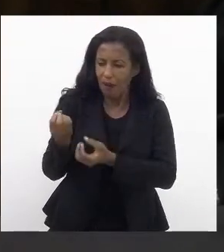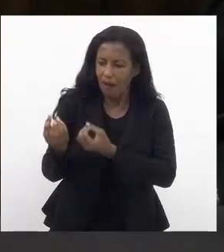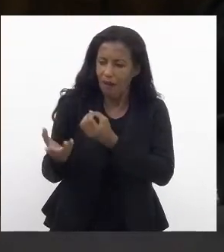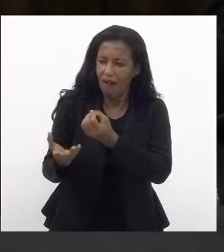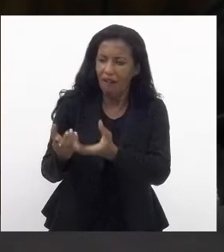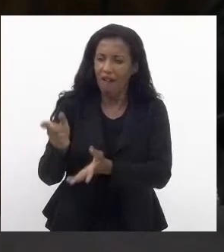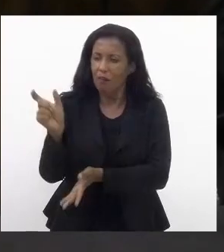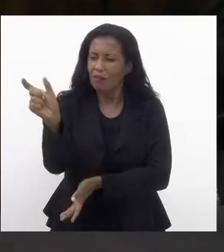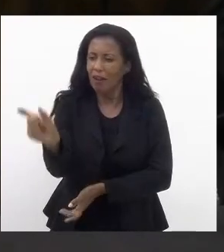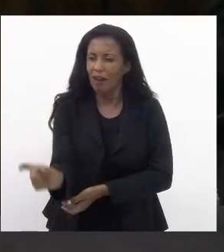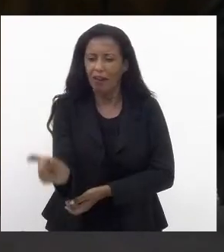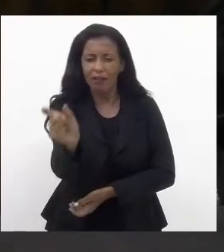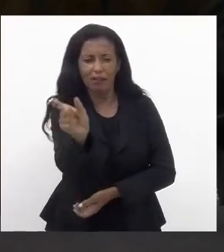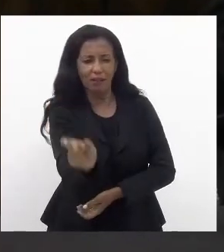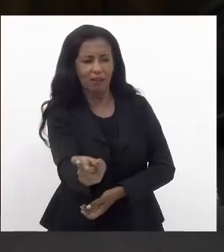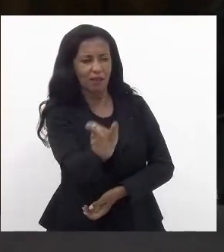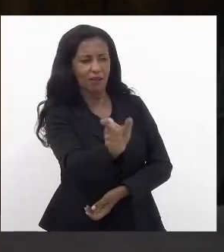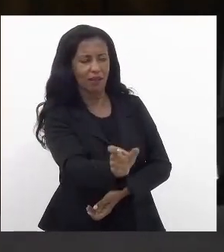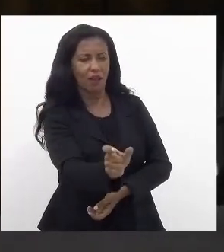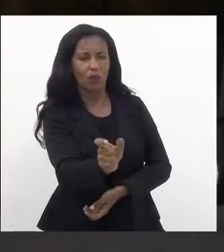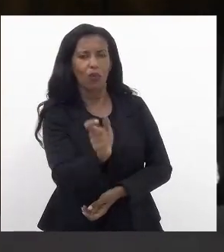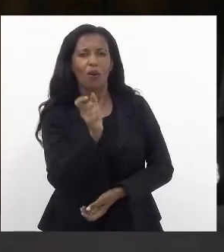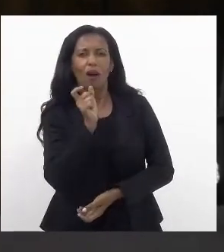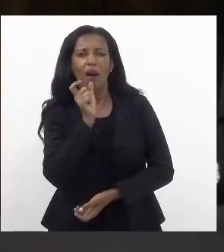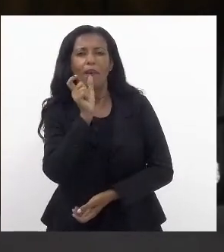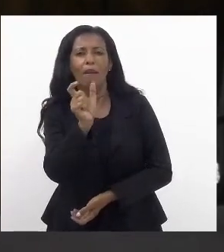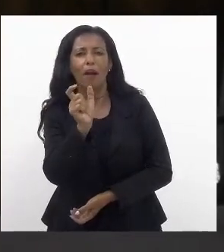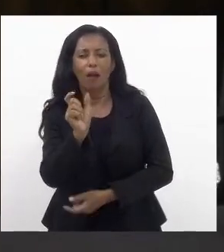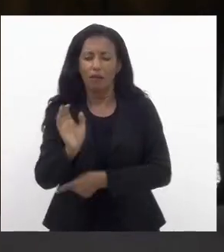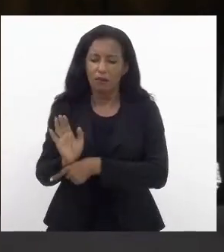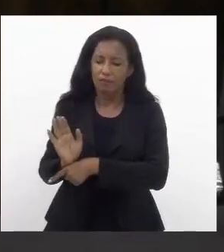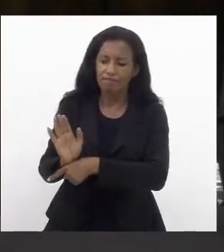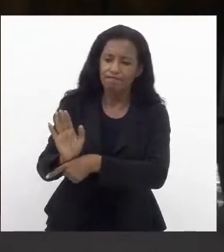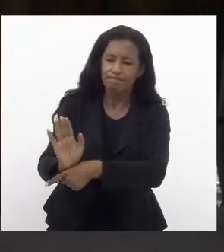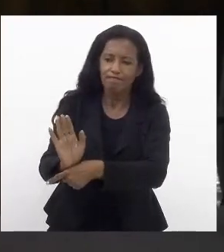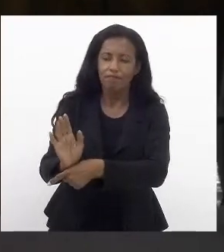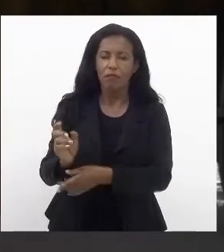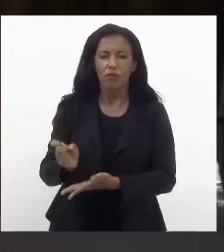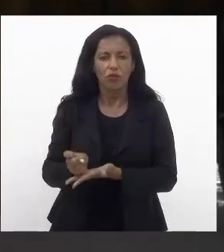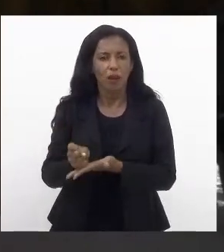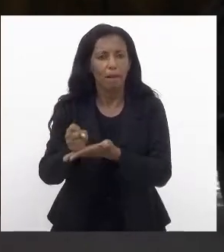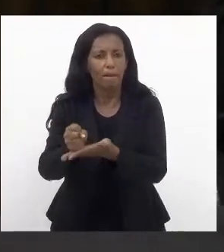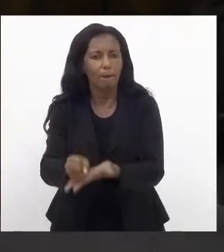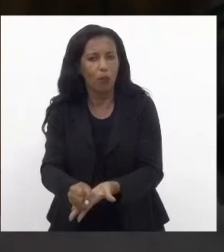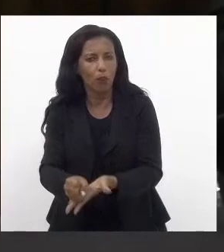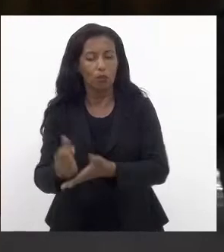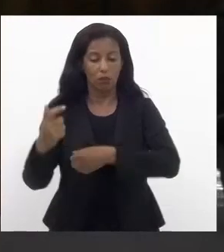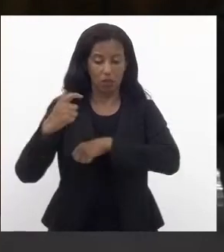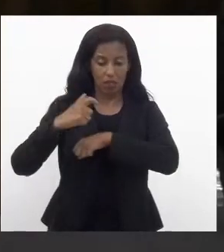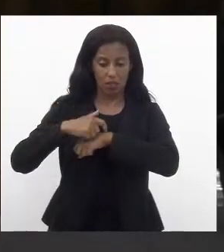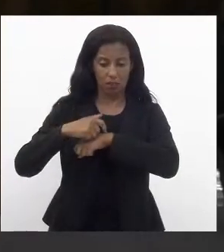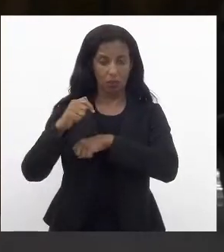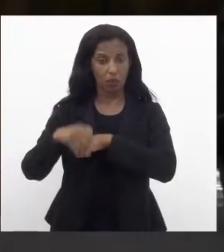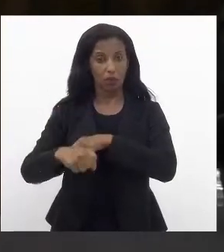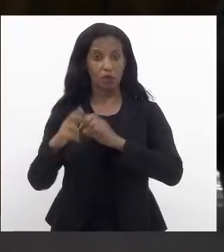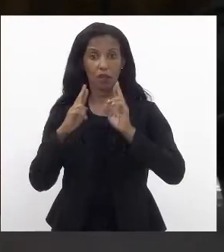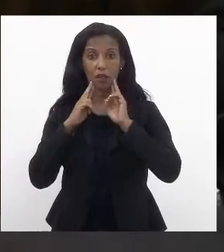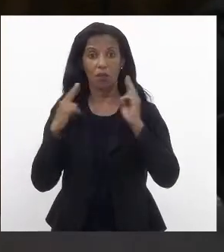para cada um de nós uma palavra de apoio. Nesse momento que estamos aqui